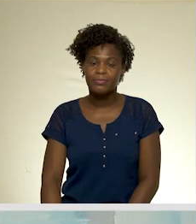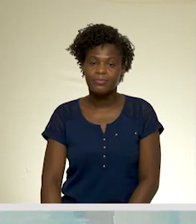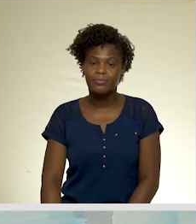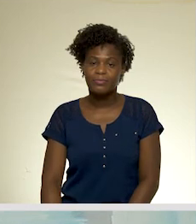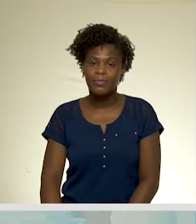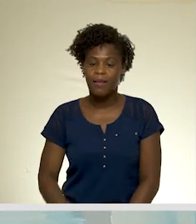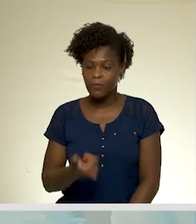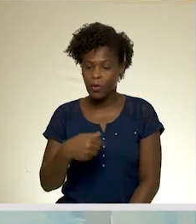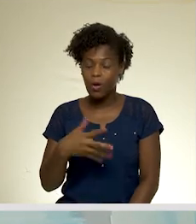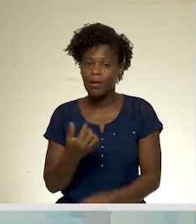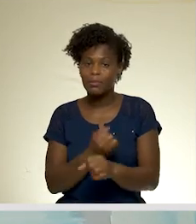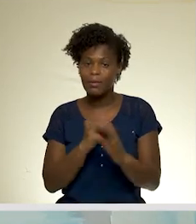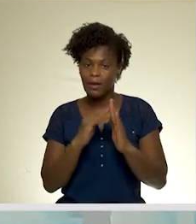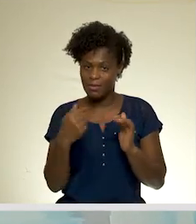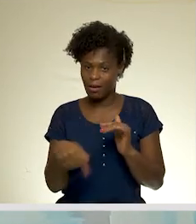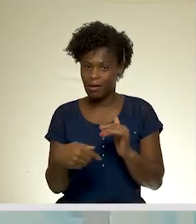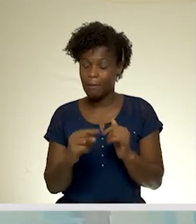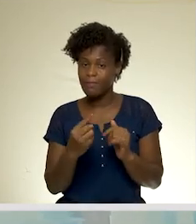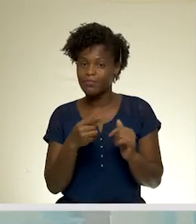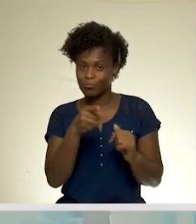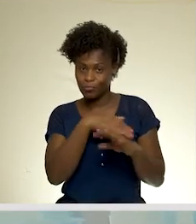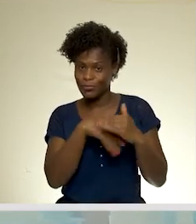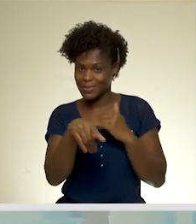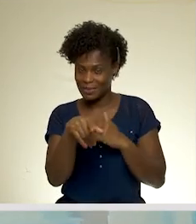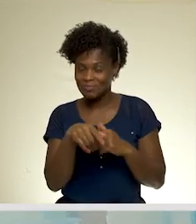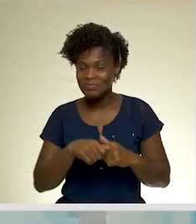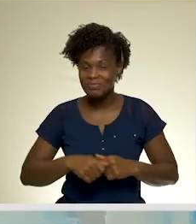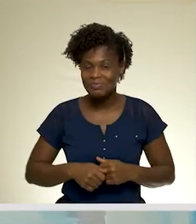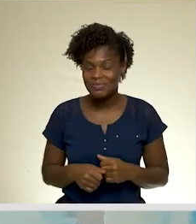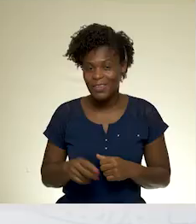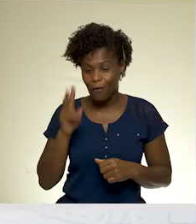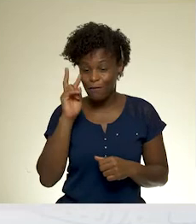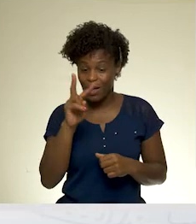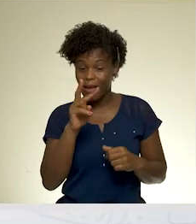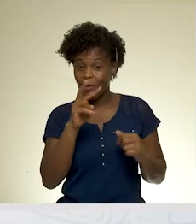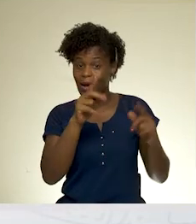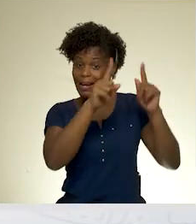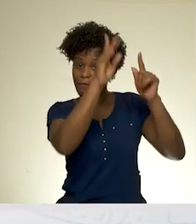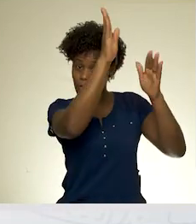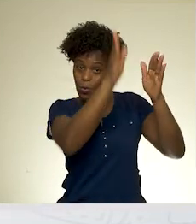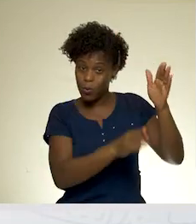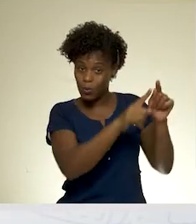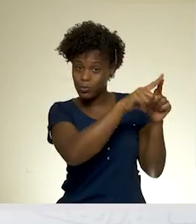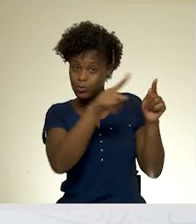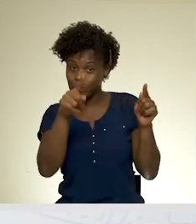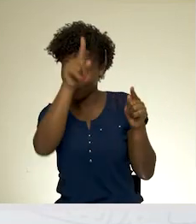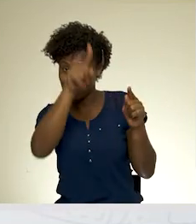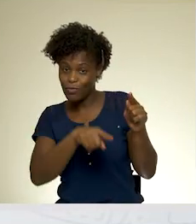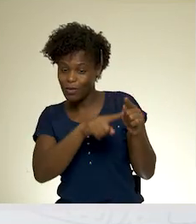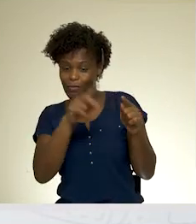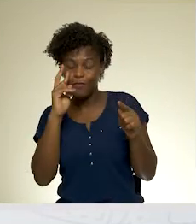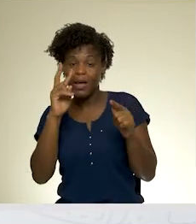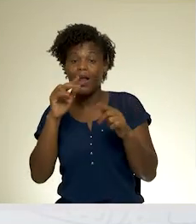Bem, temos aqui um desafio para casa. Observa o gráfico seguinte. Construa